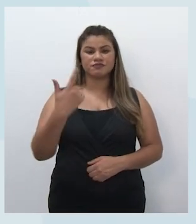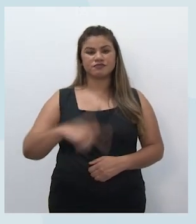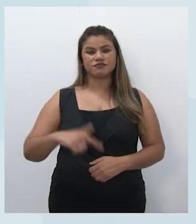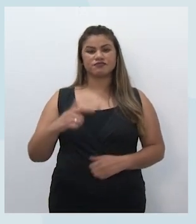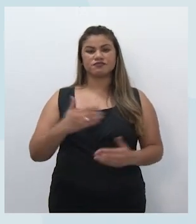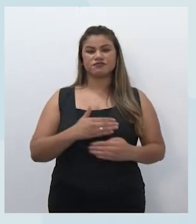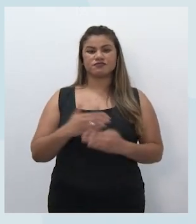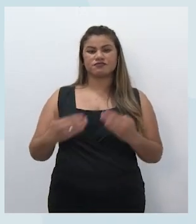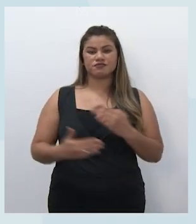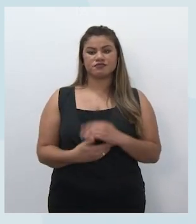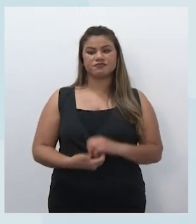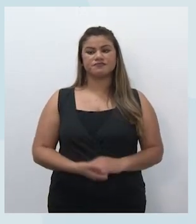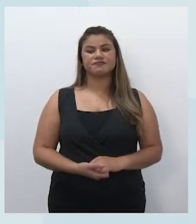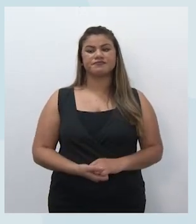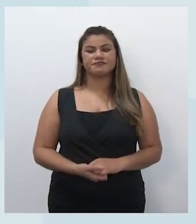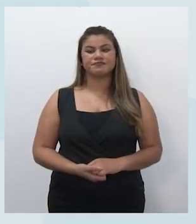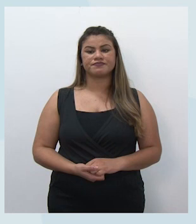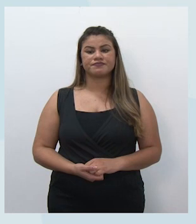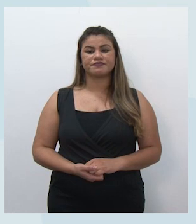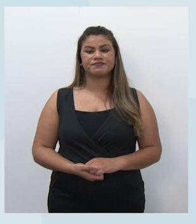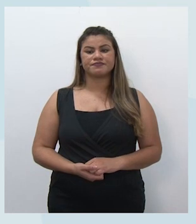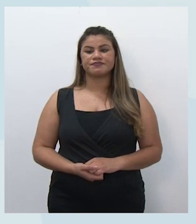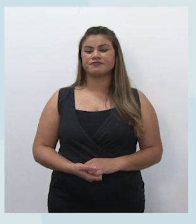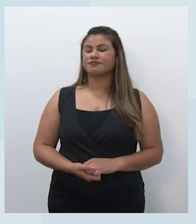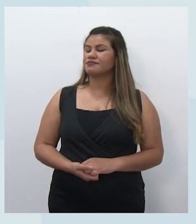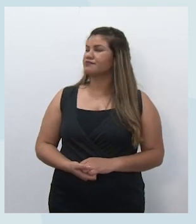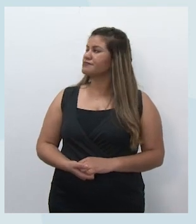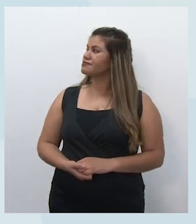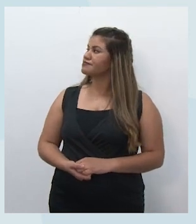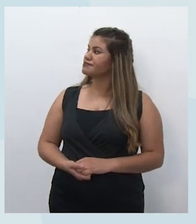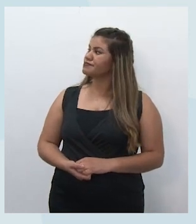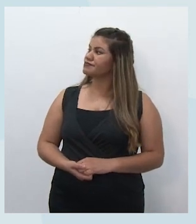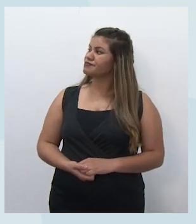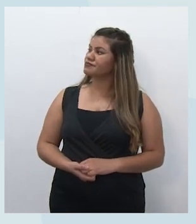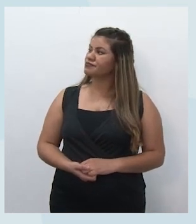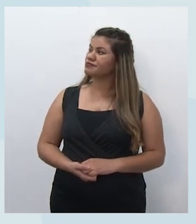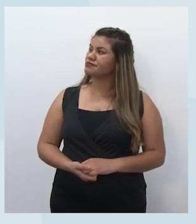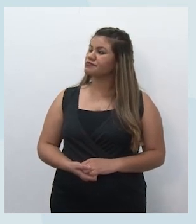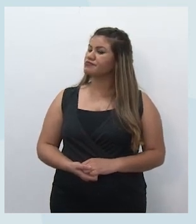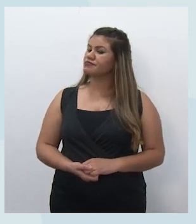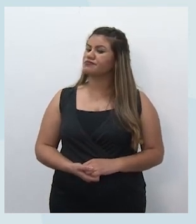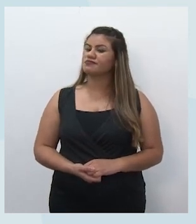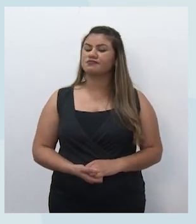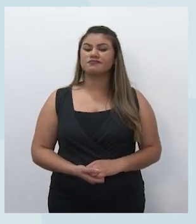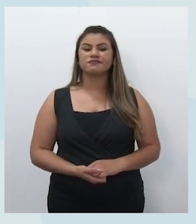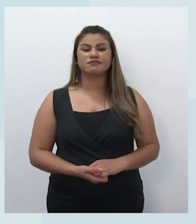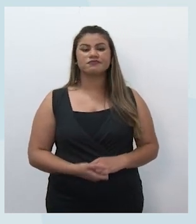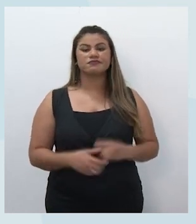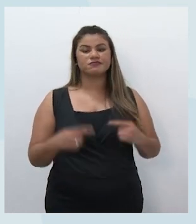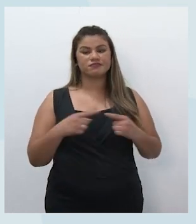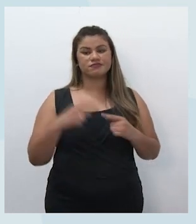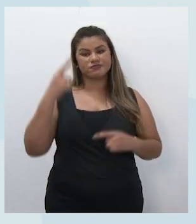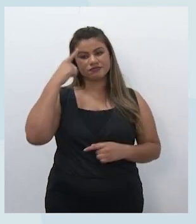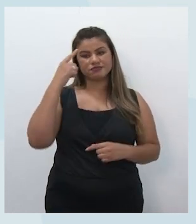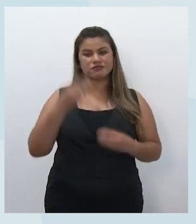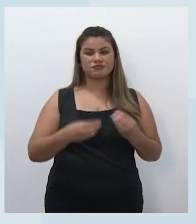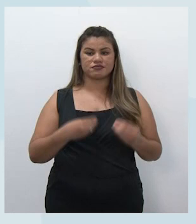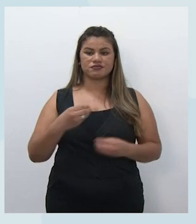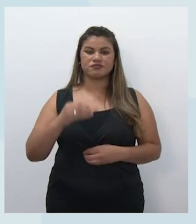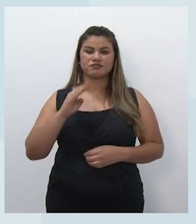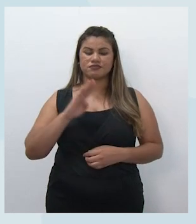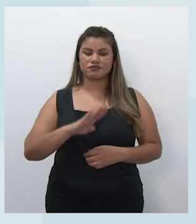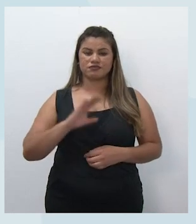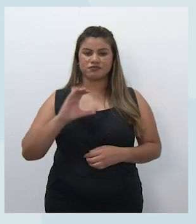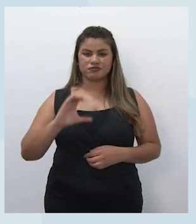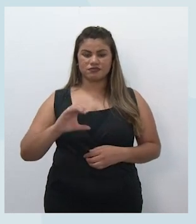por gentileza. Então, aqui vocês têm um pequeno desenho, né, de como isso foi pensado. A gente tem como base a BNCC, depois a partir daí o